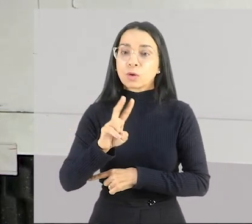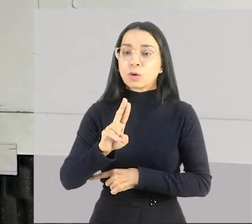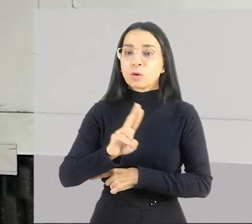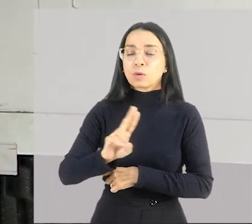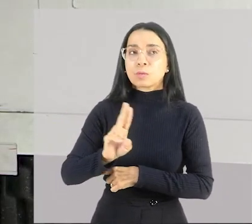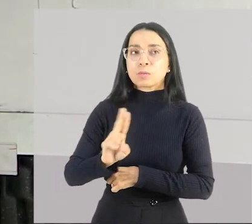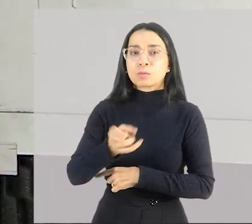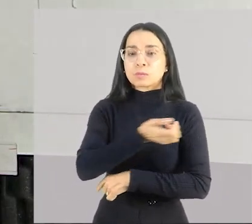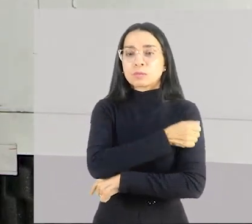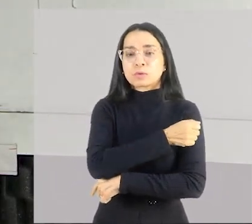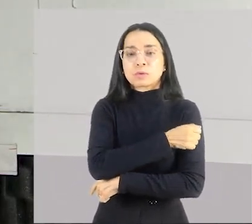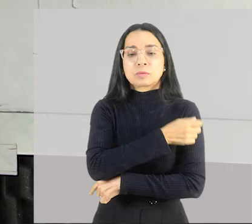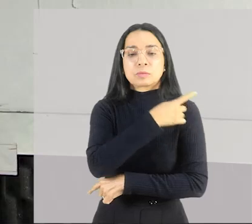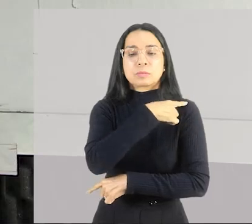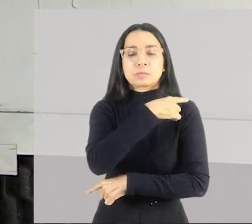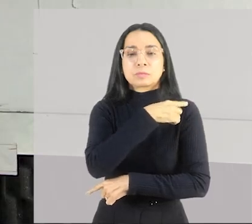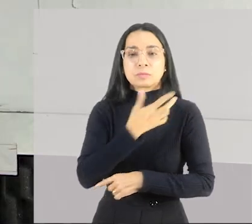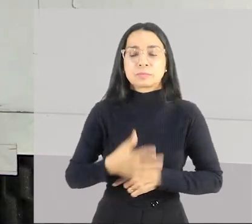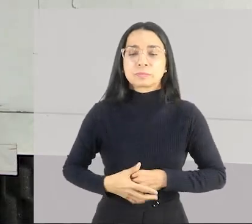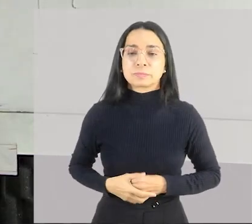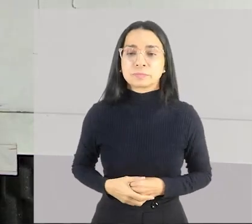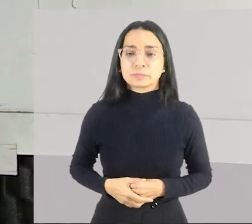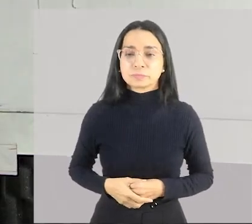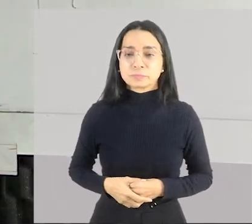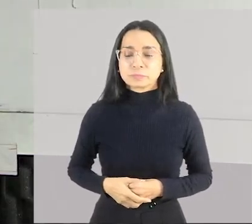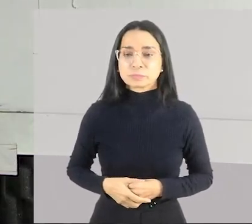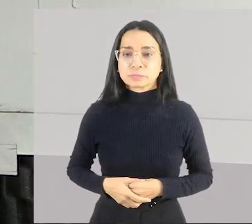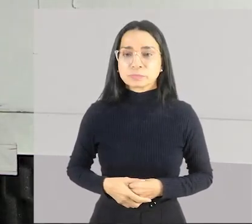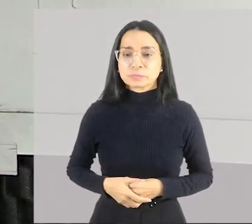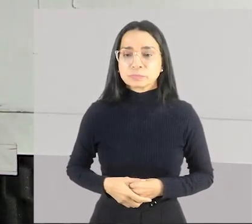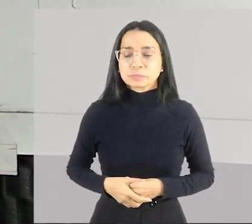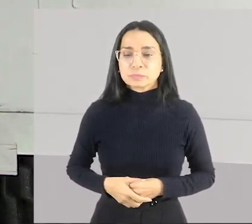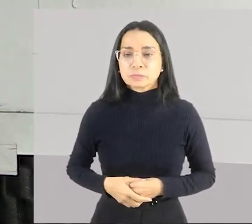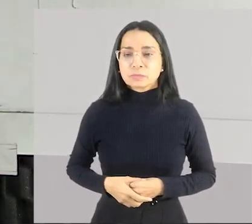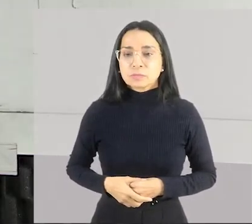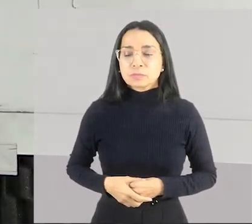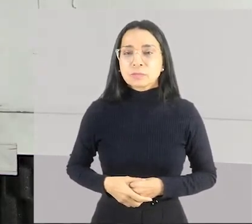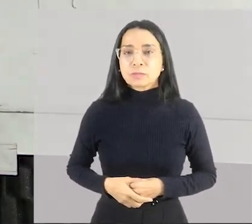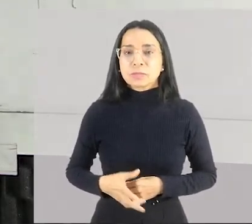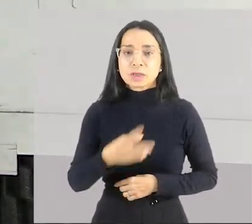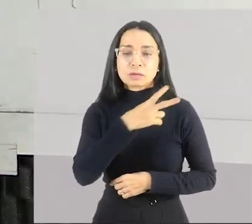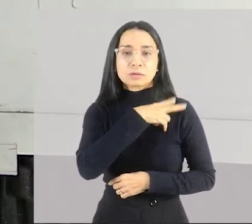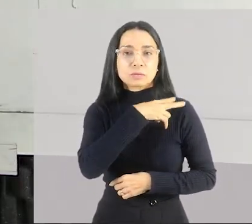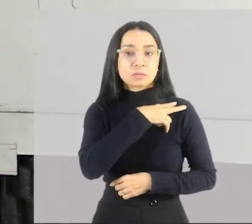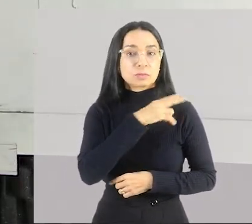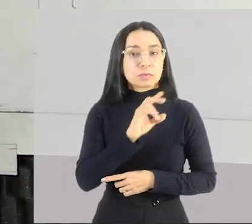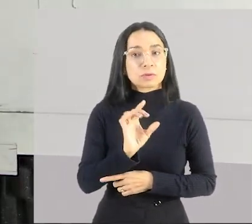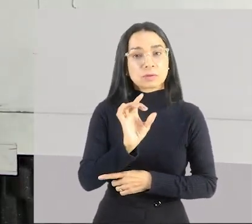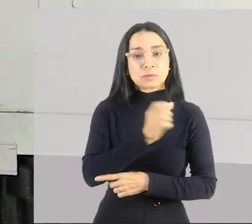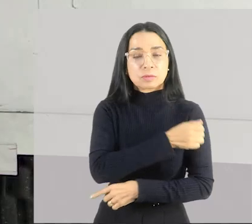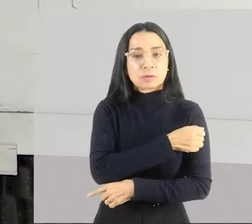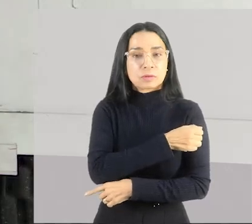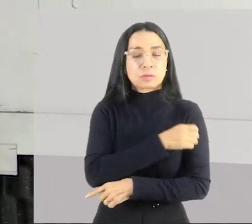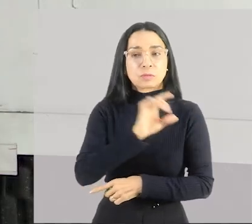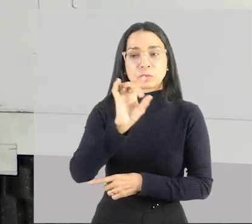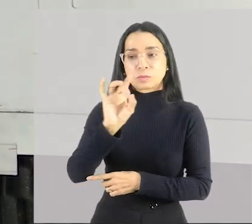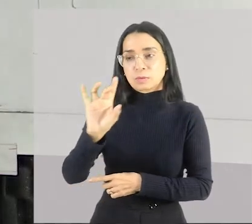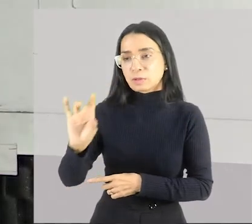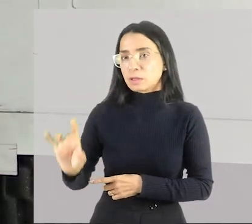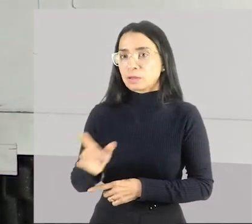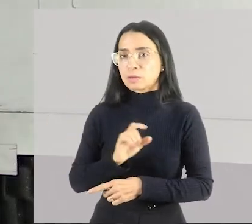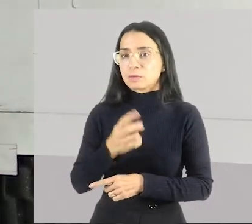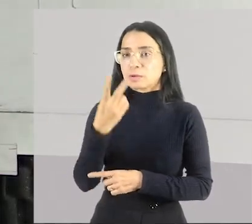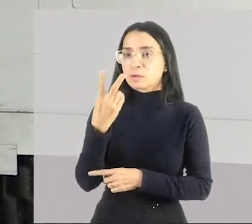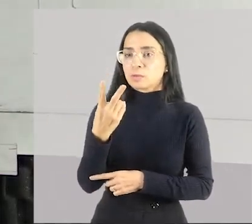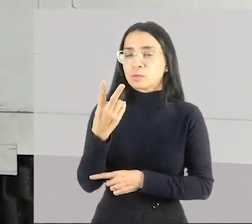do de do primiro ano os alunos do sego ano cada um vai colocar dois